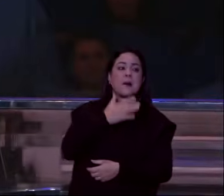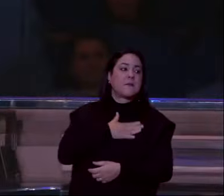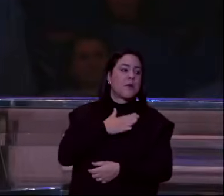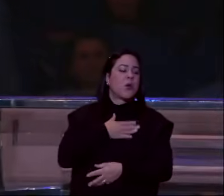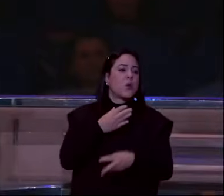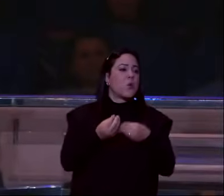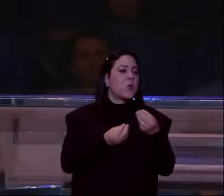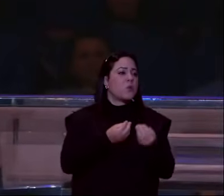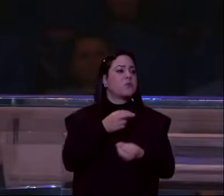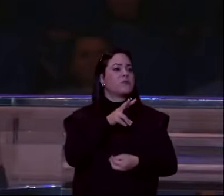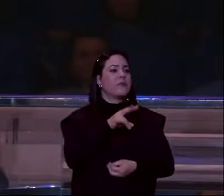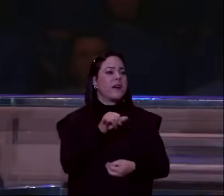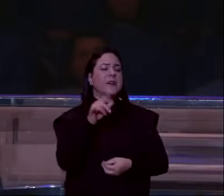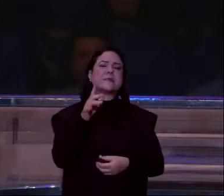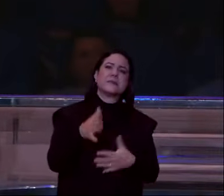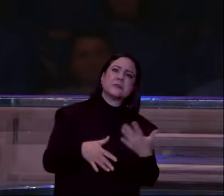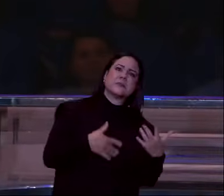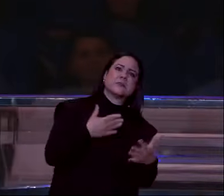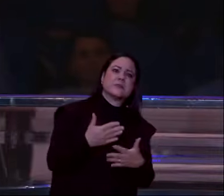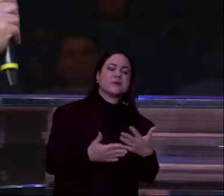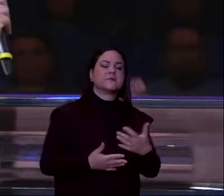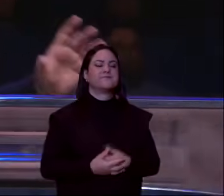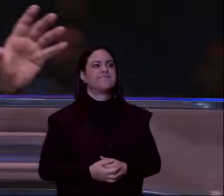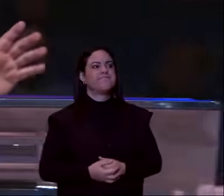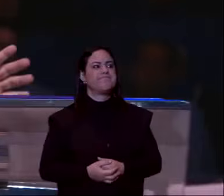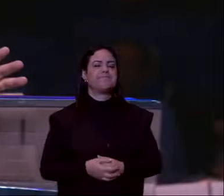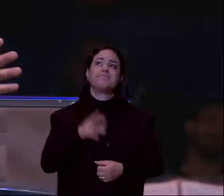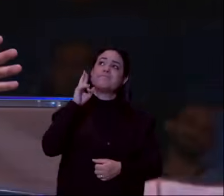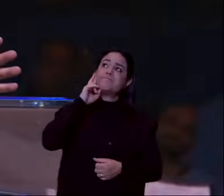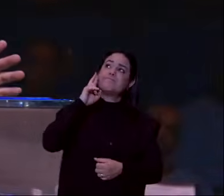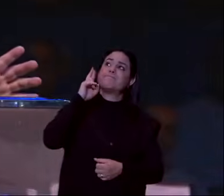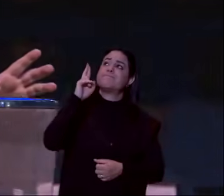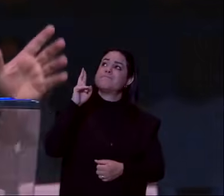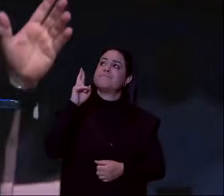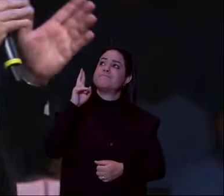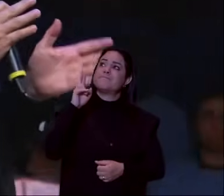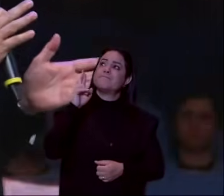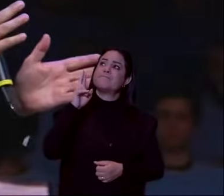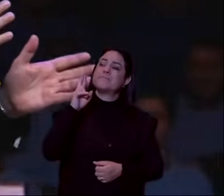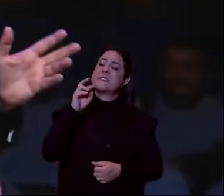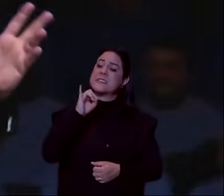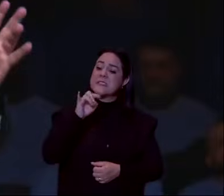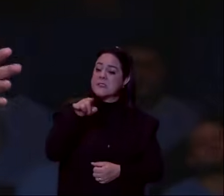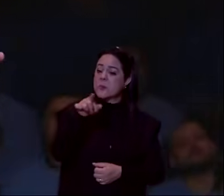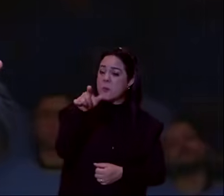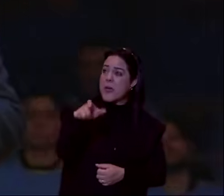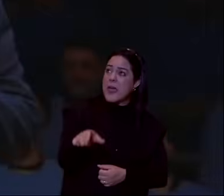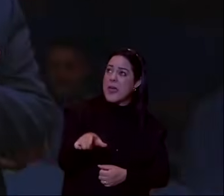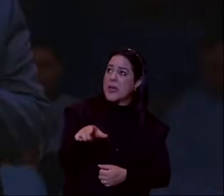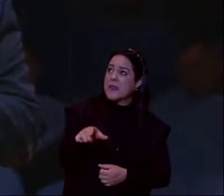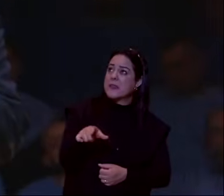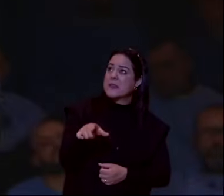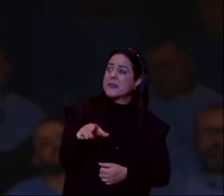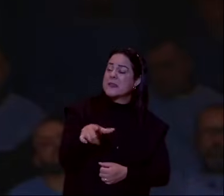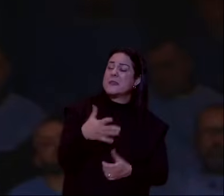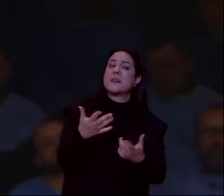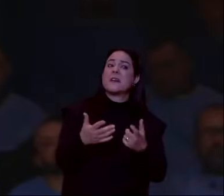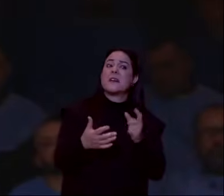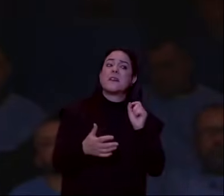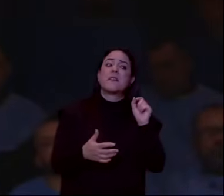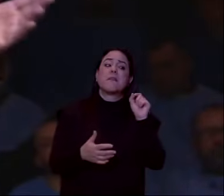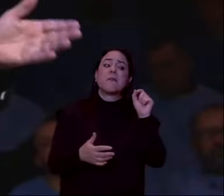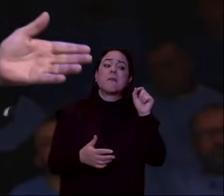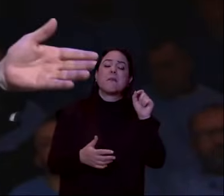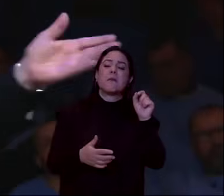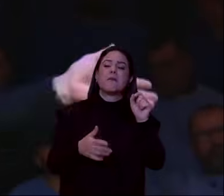comigo, como é que vai ser e tal, etc. Ela falou assim: Senhor, se não é ela que o Senhor preparou,